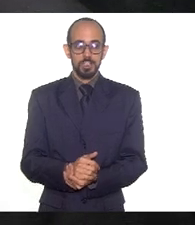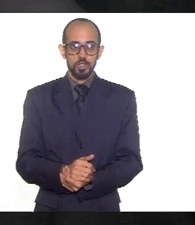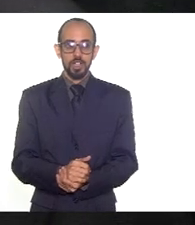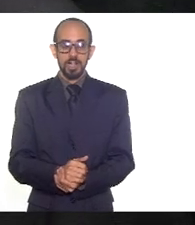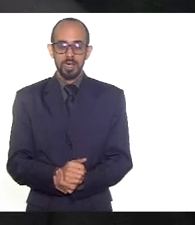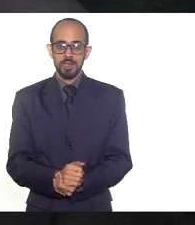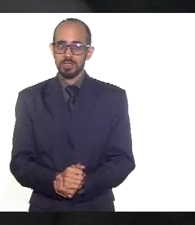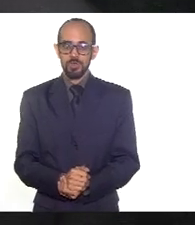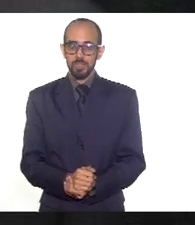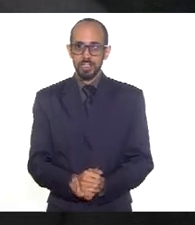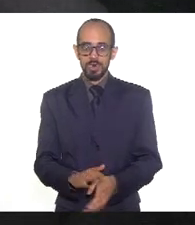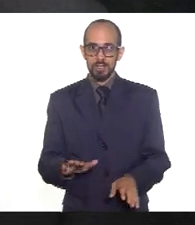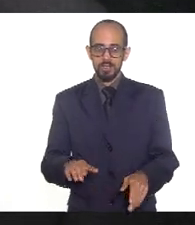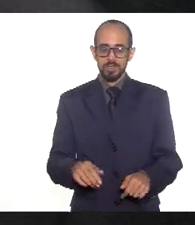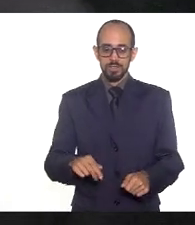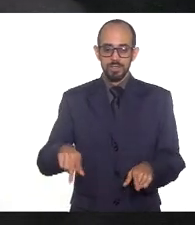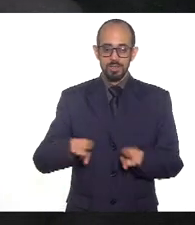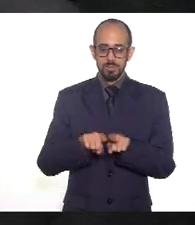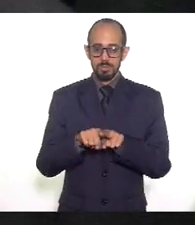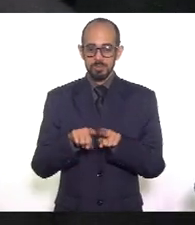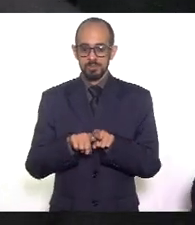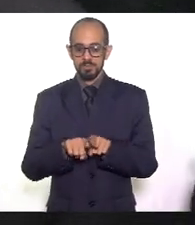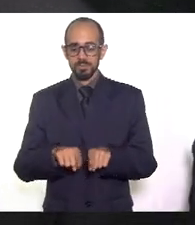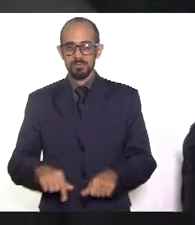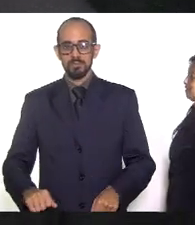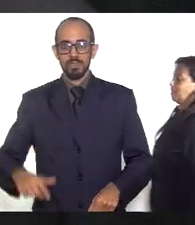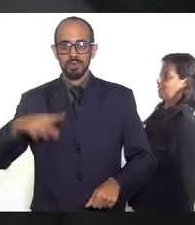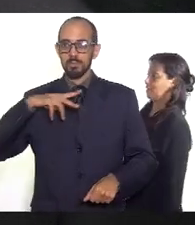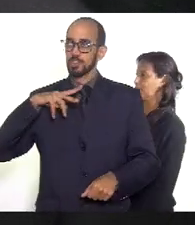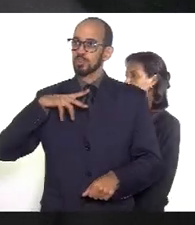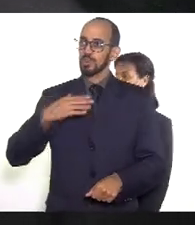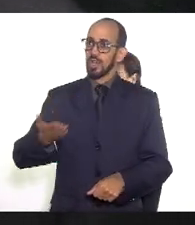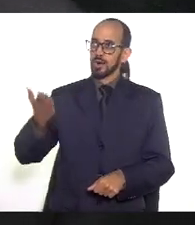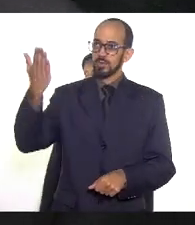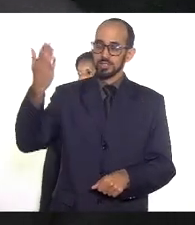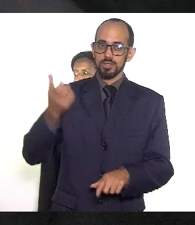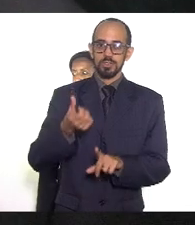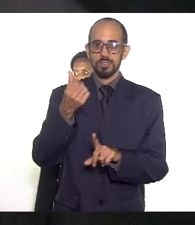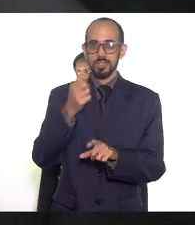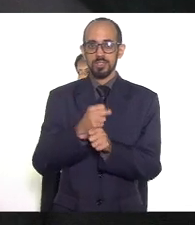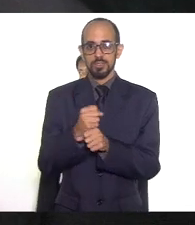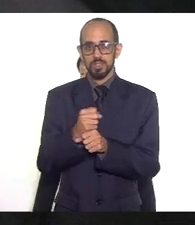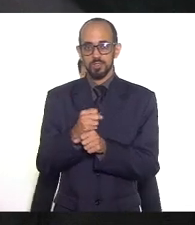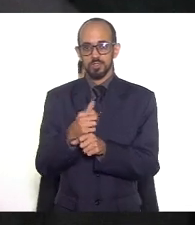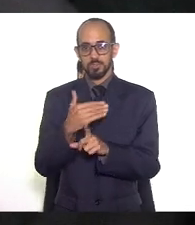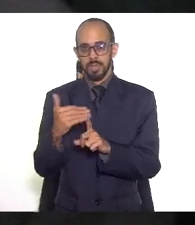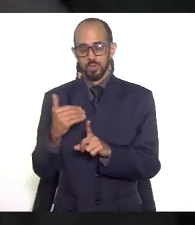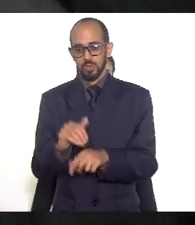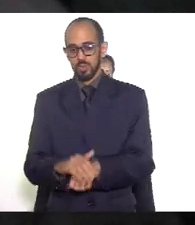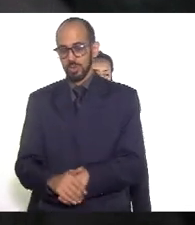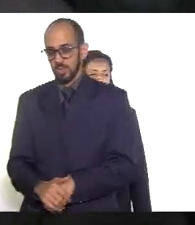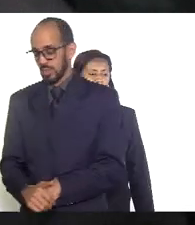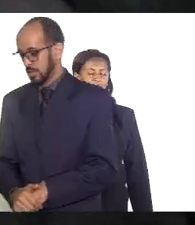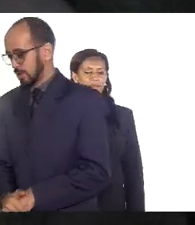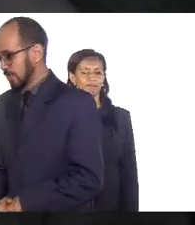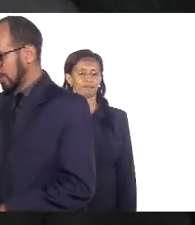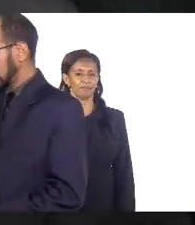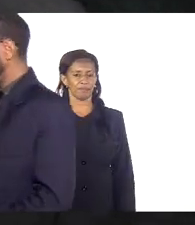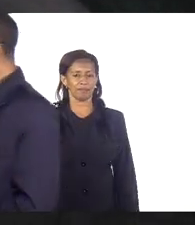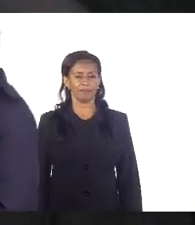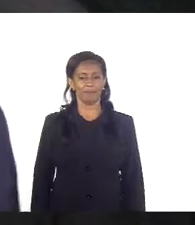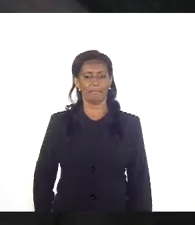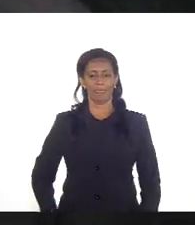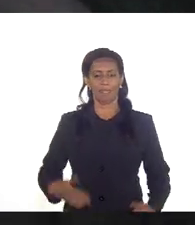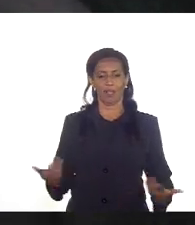é um prazer particular a convivência no plenário com vossa excelência nesses três anos e meio daqui a pouco vamos analisar o dos